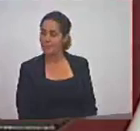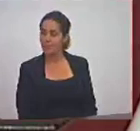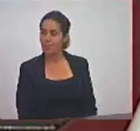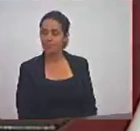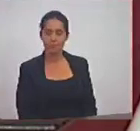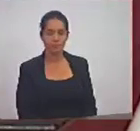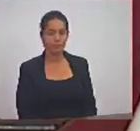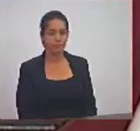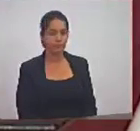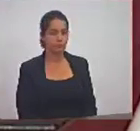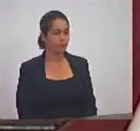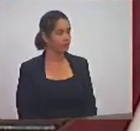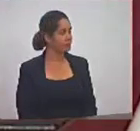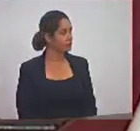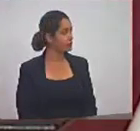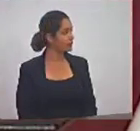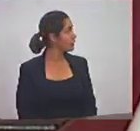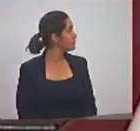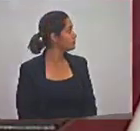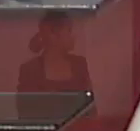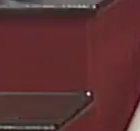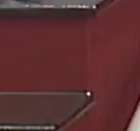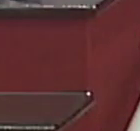pela nossa região. Uma parte, muito obrigado. Presidente, uma parte.